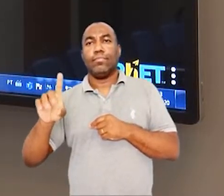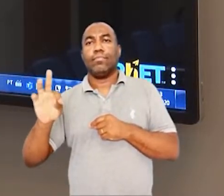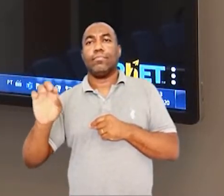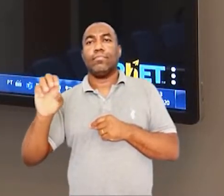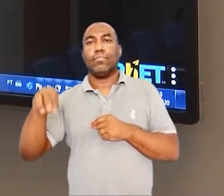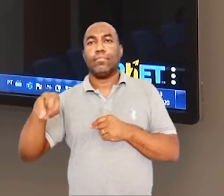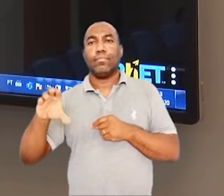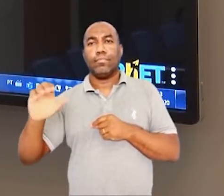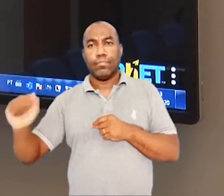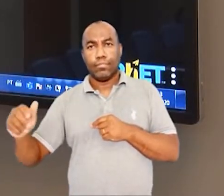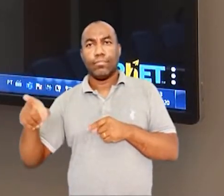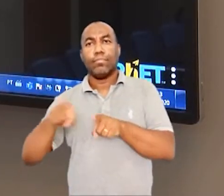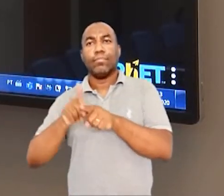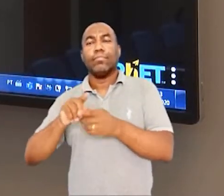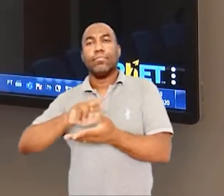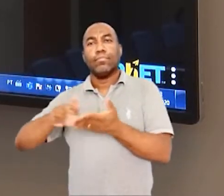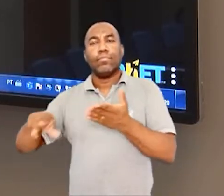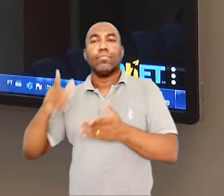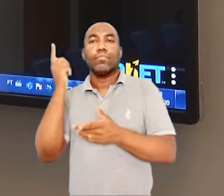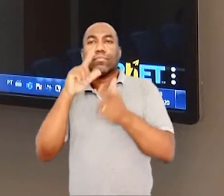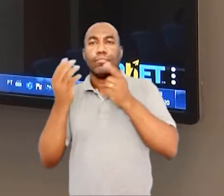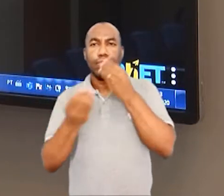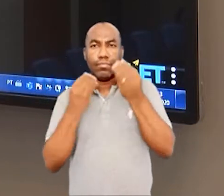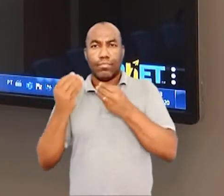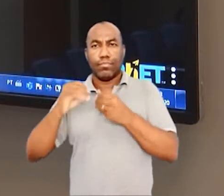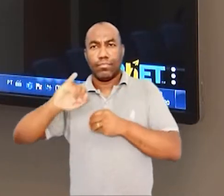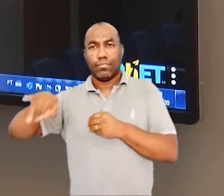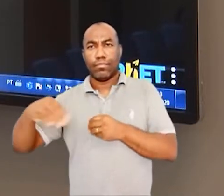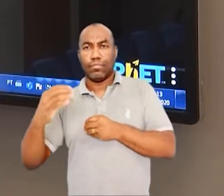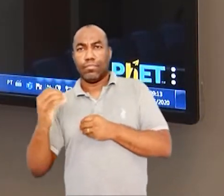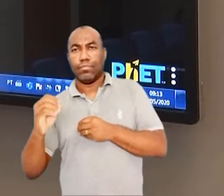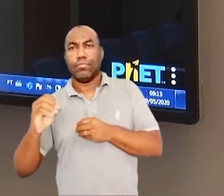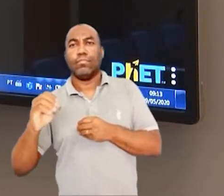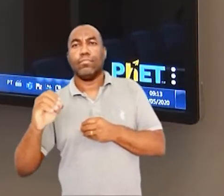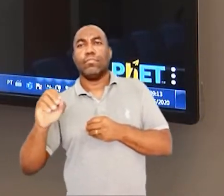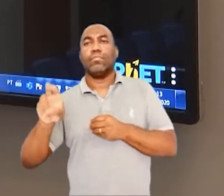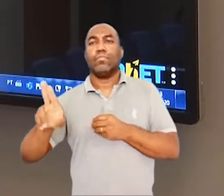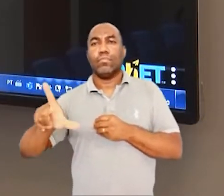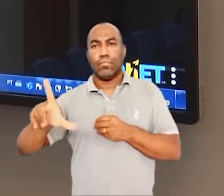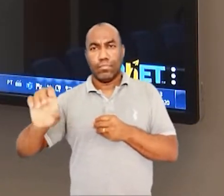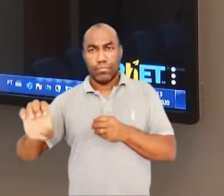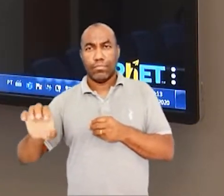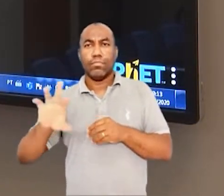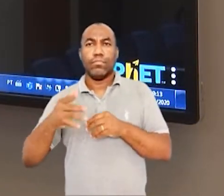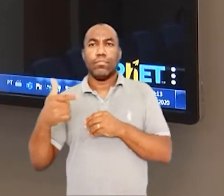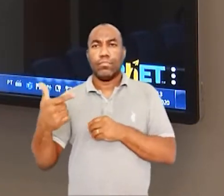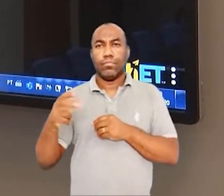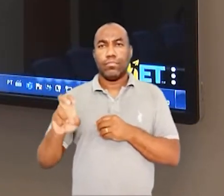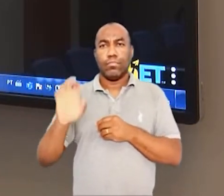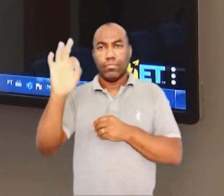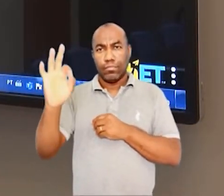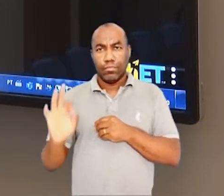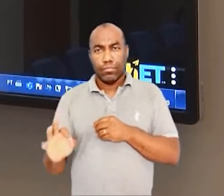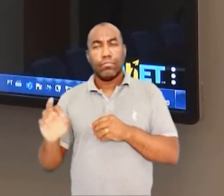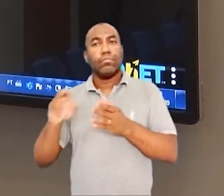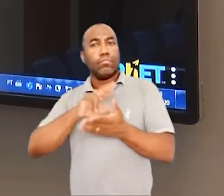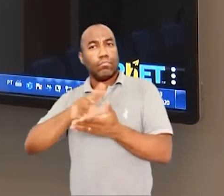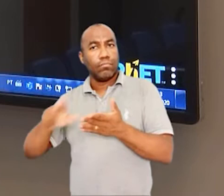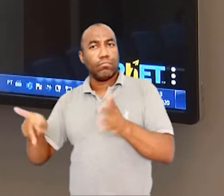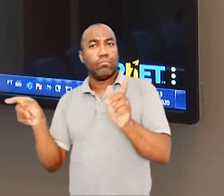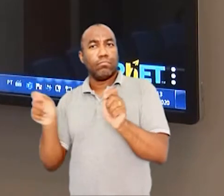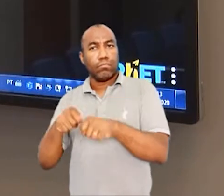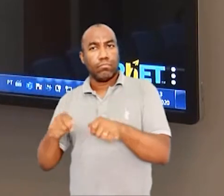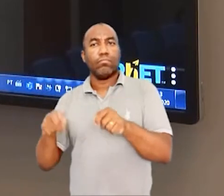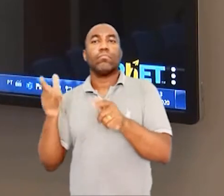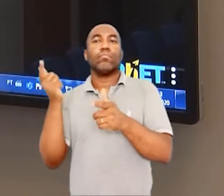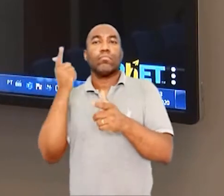efeito Joule é a transformação da energia elétrica em energia térmica. Então, cerca de 20% dessa energia elétrica se